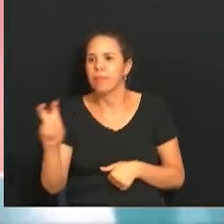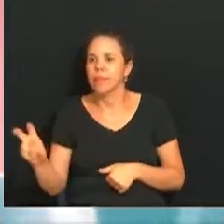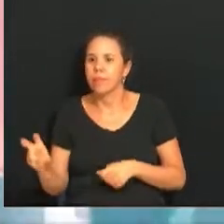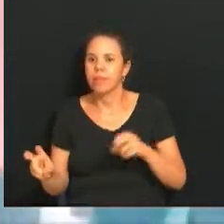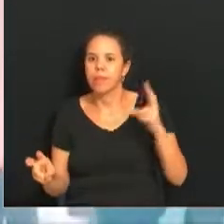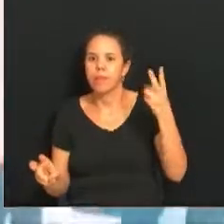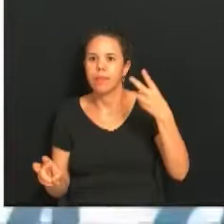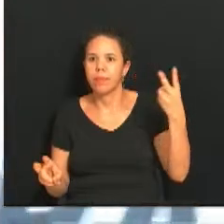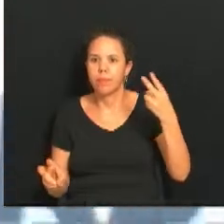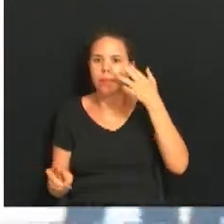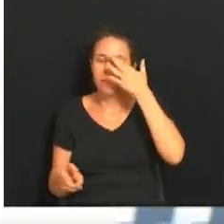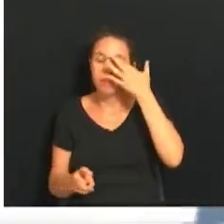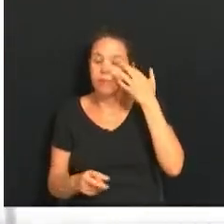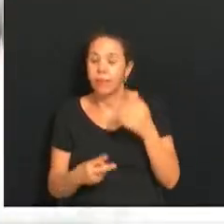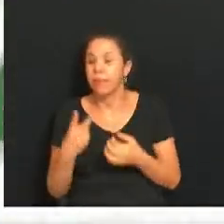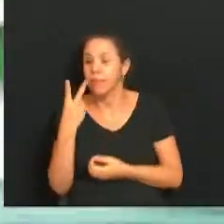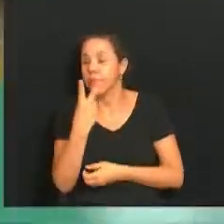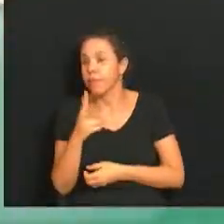25-22,